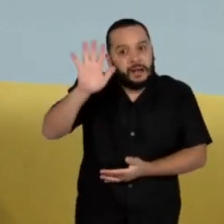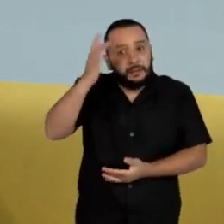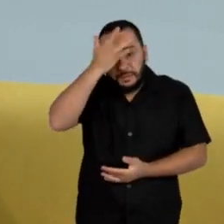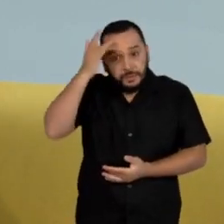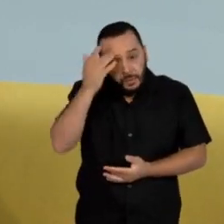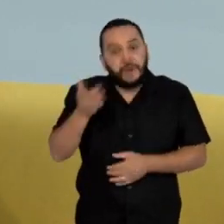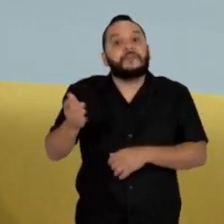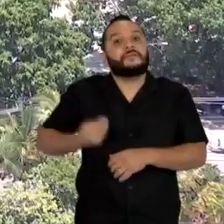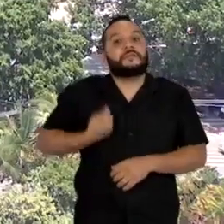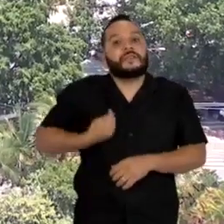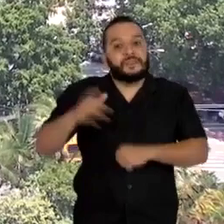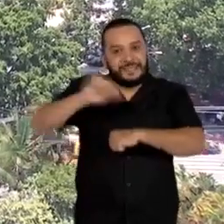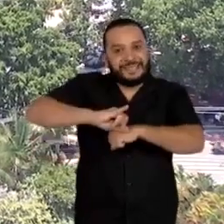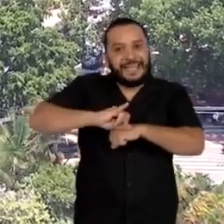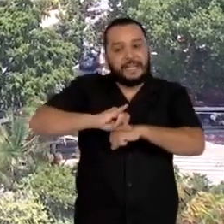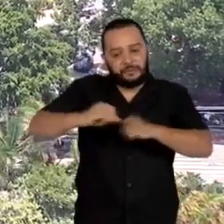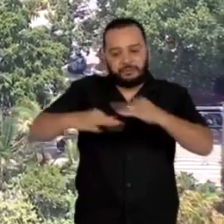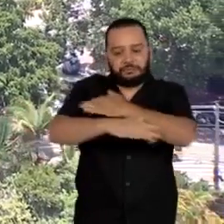grandes cidades.